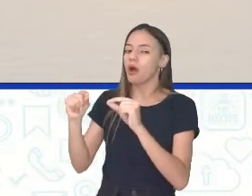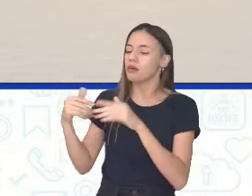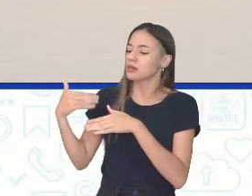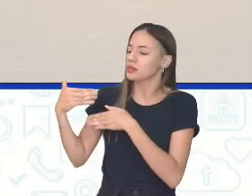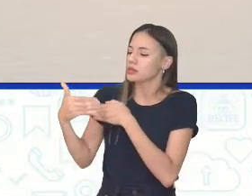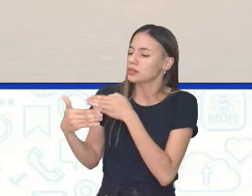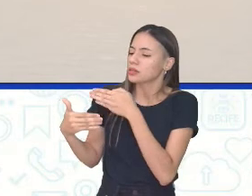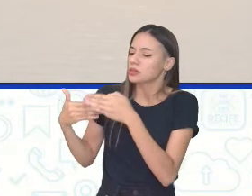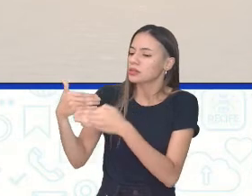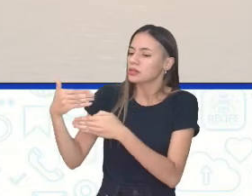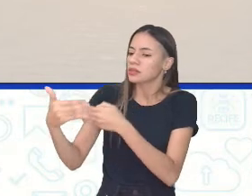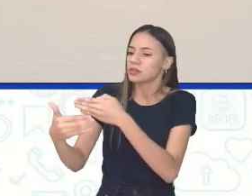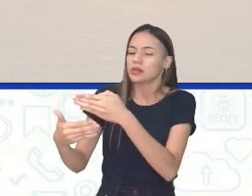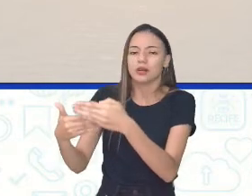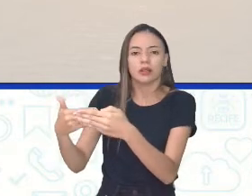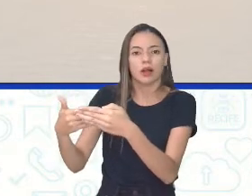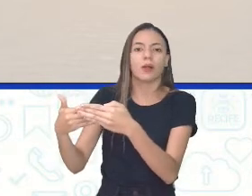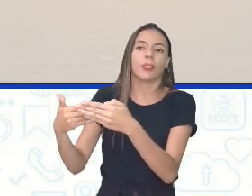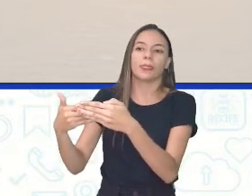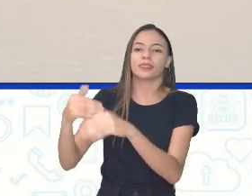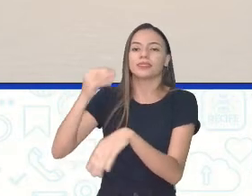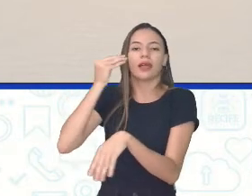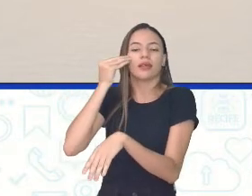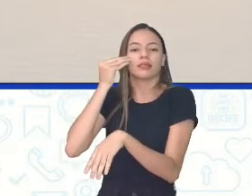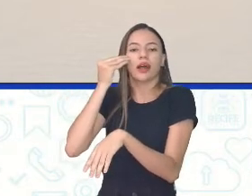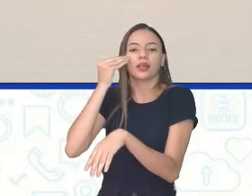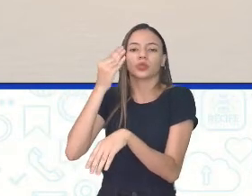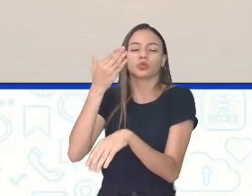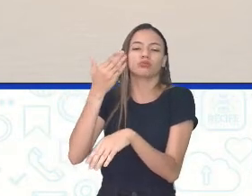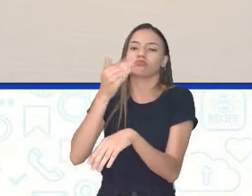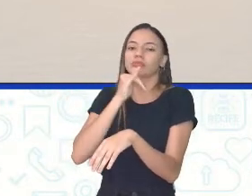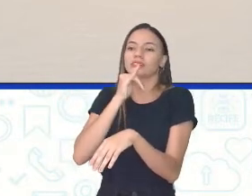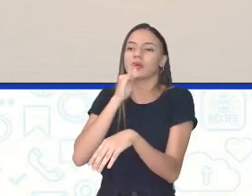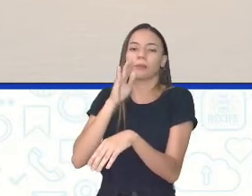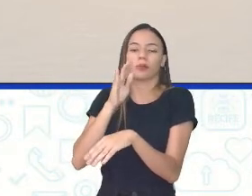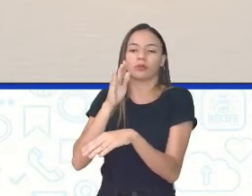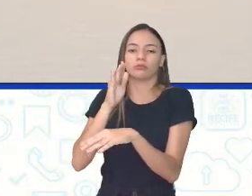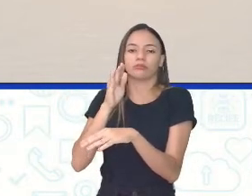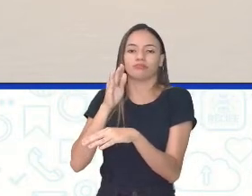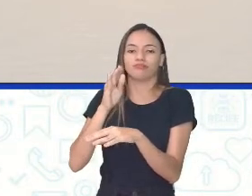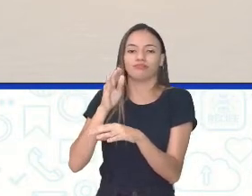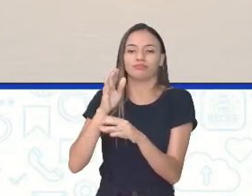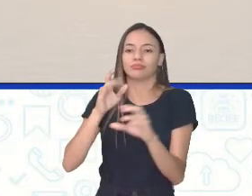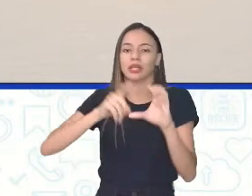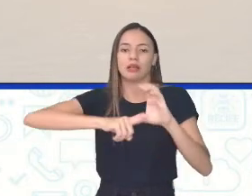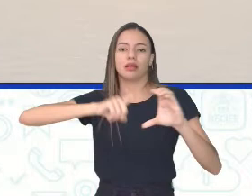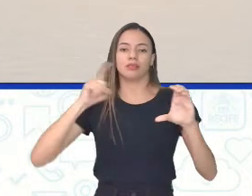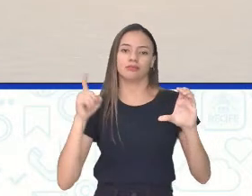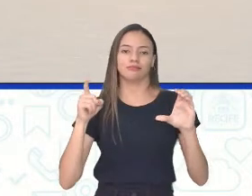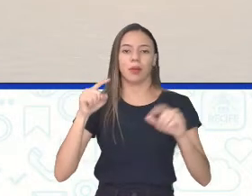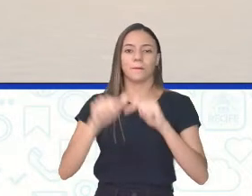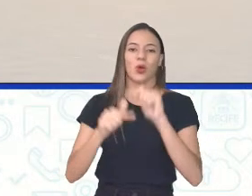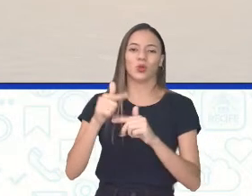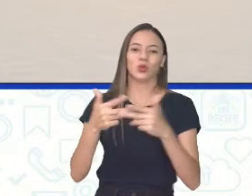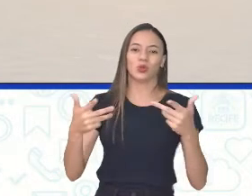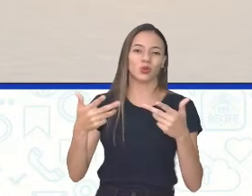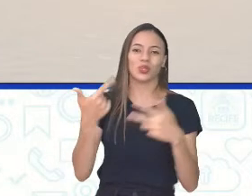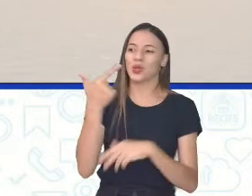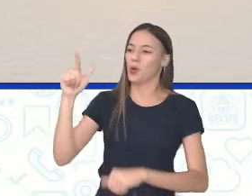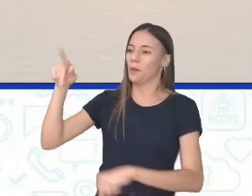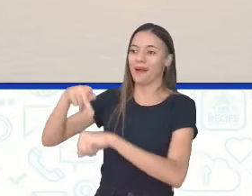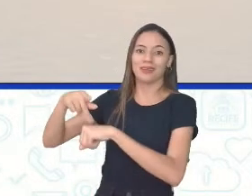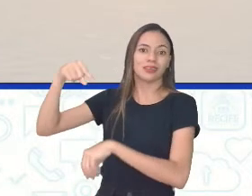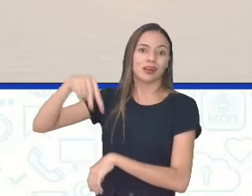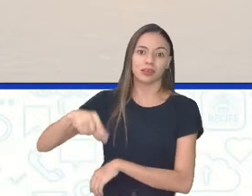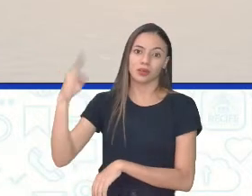se livrando, né, da influência, né, de produtos estrangeiros no nosso território. Por quê? Como